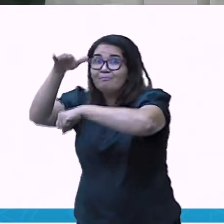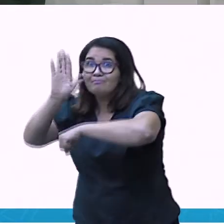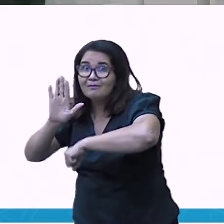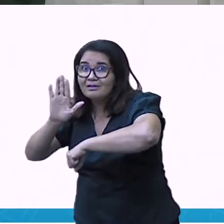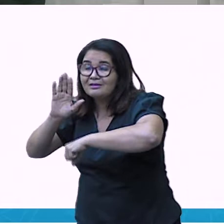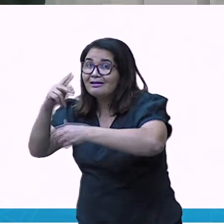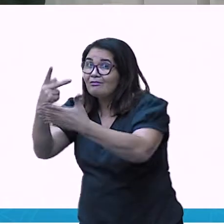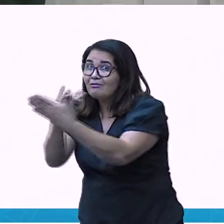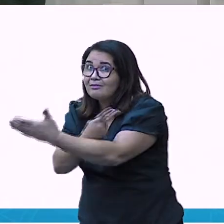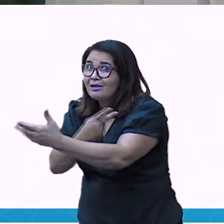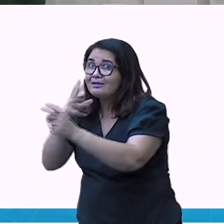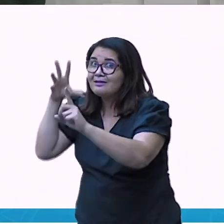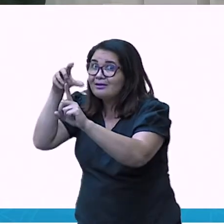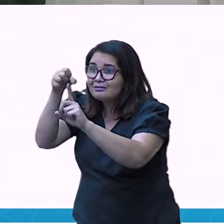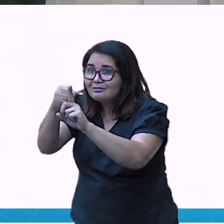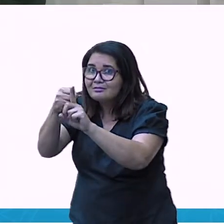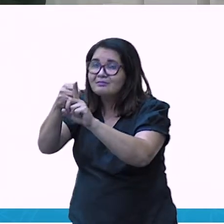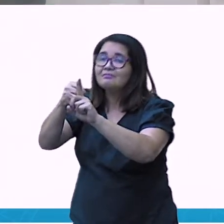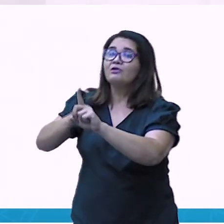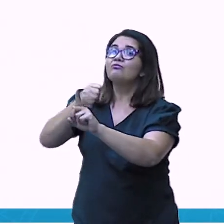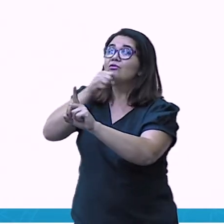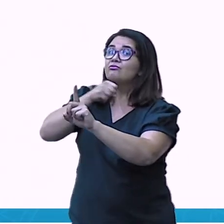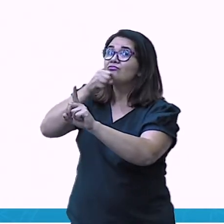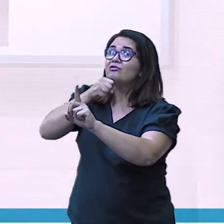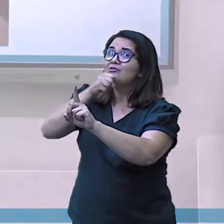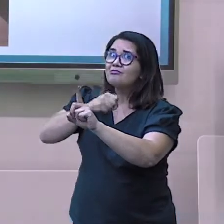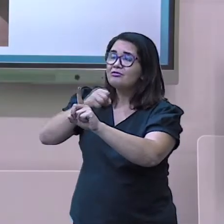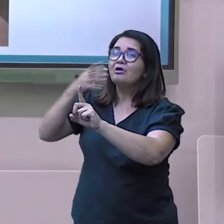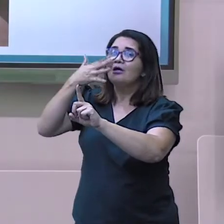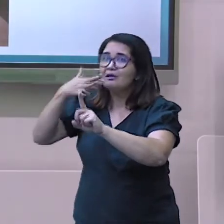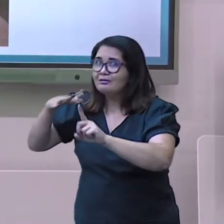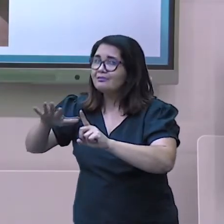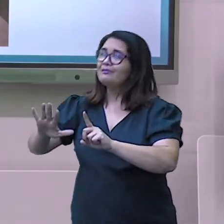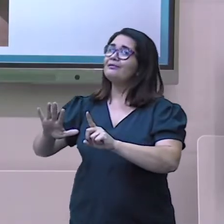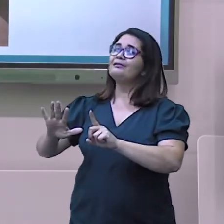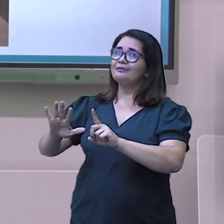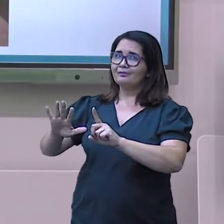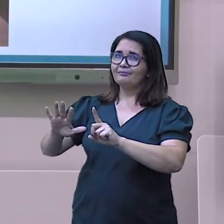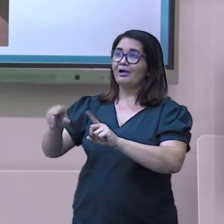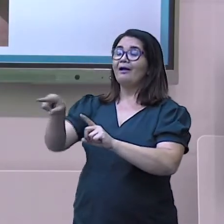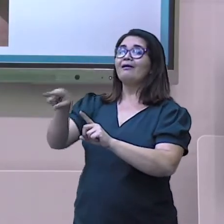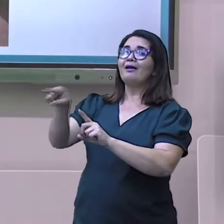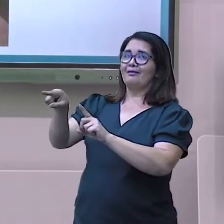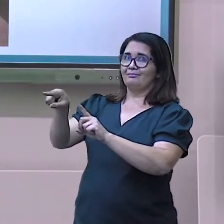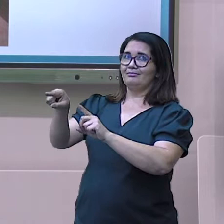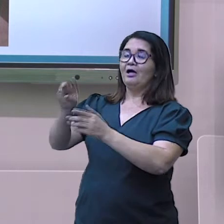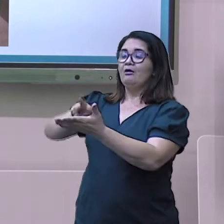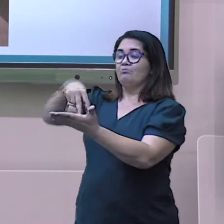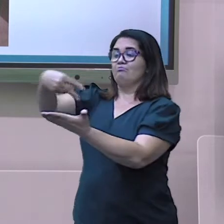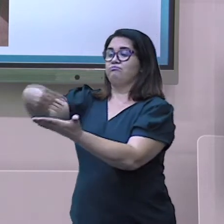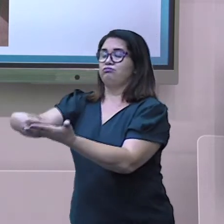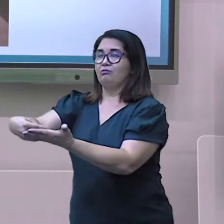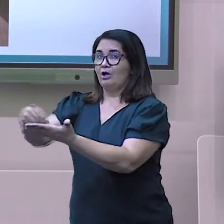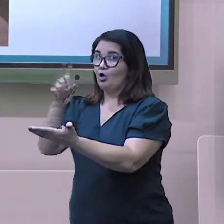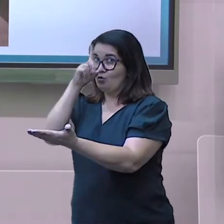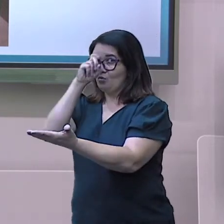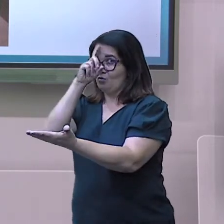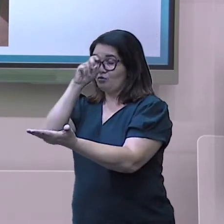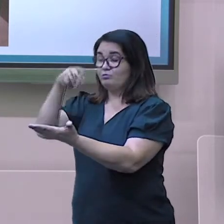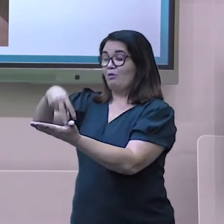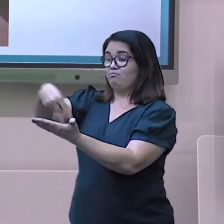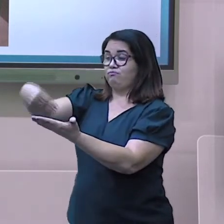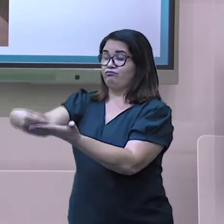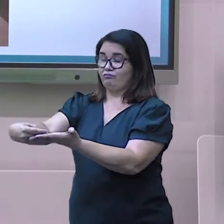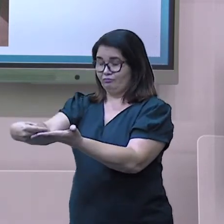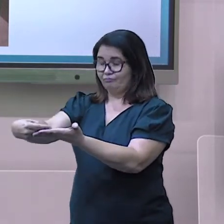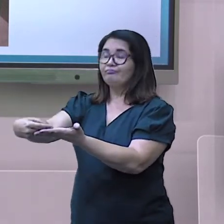casa. Desse índice de lesões, a maior parte acontece no trajeto do